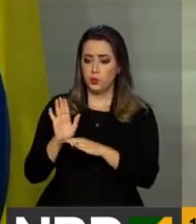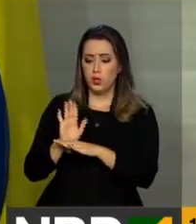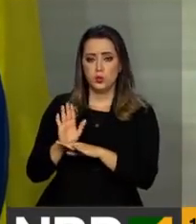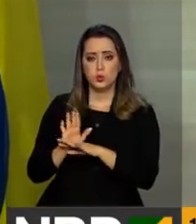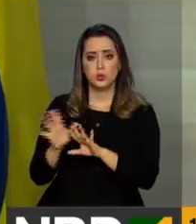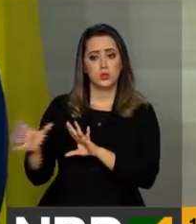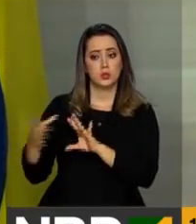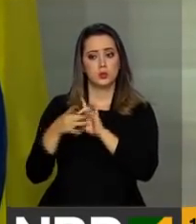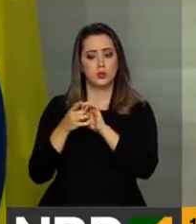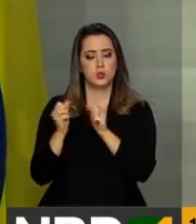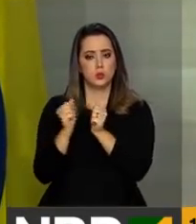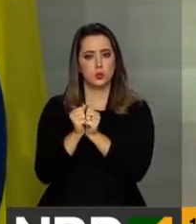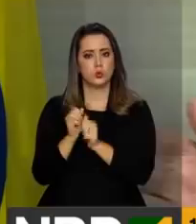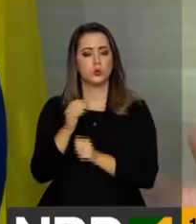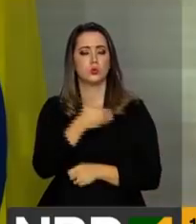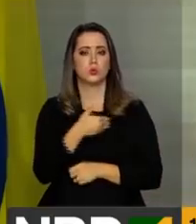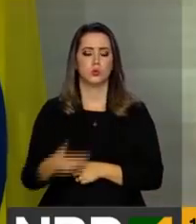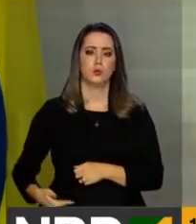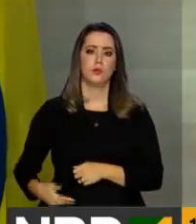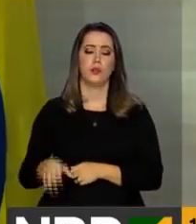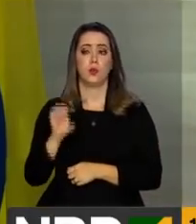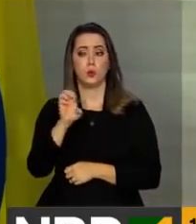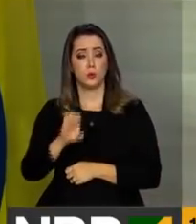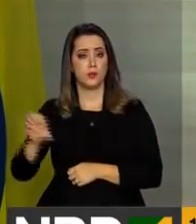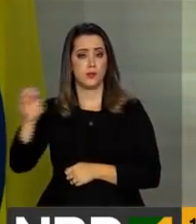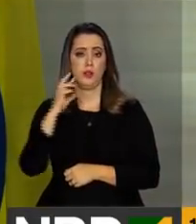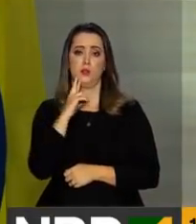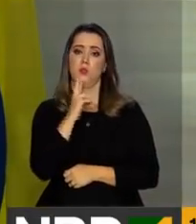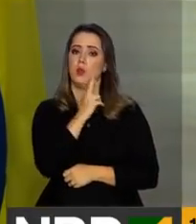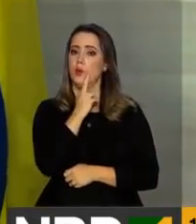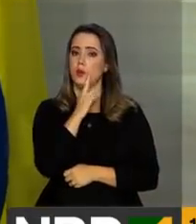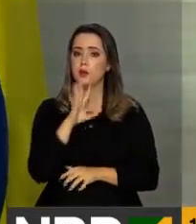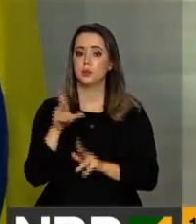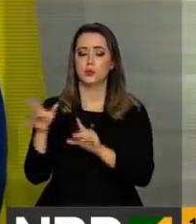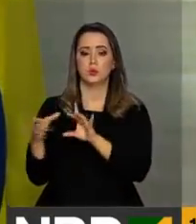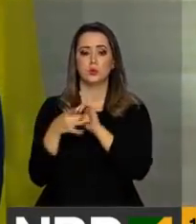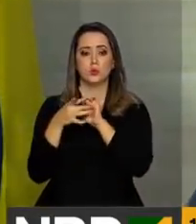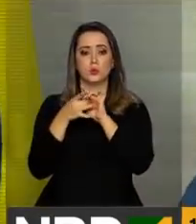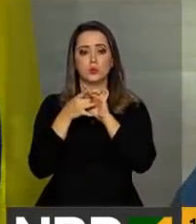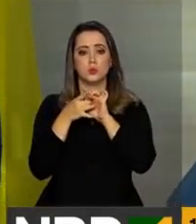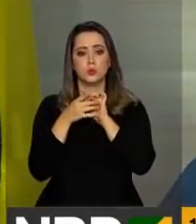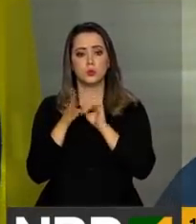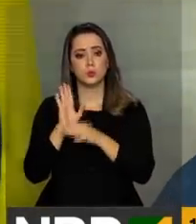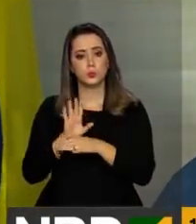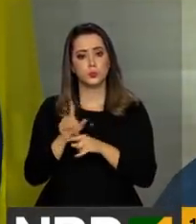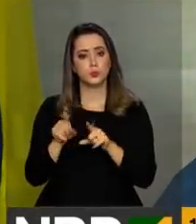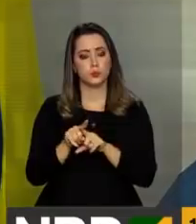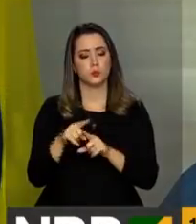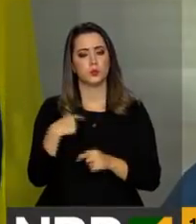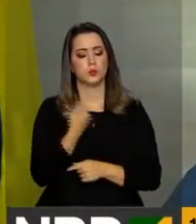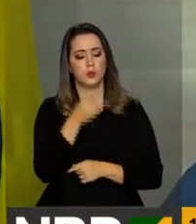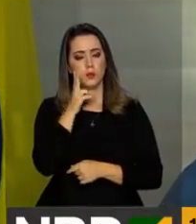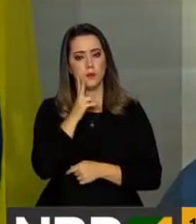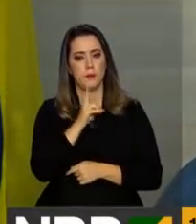cooperação com o governo estadual. Trabalharão todos em conjunto. De outro lado, nós ouvimos